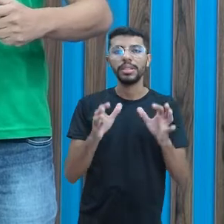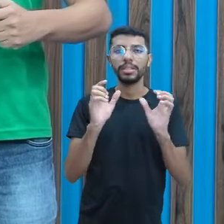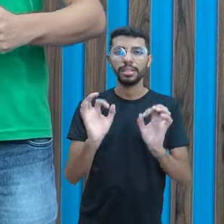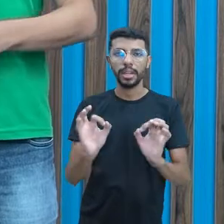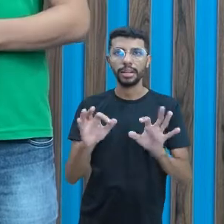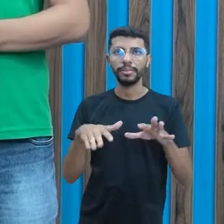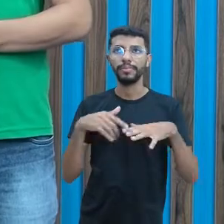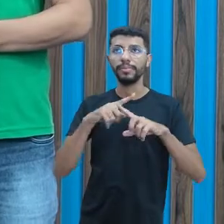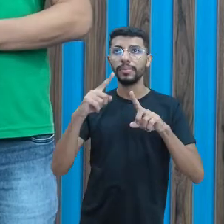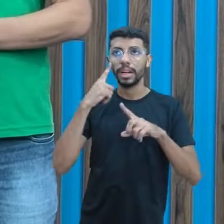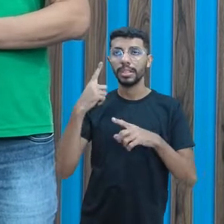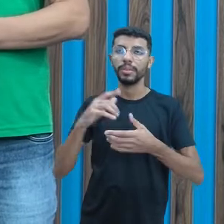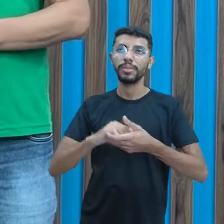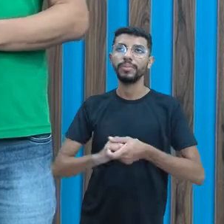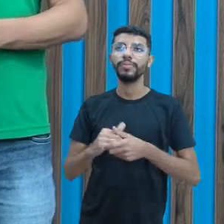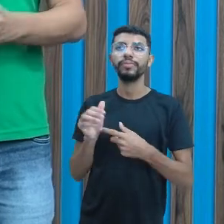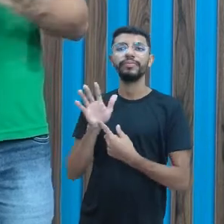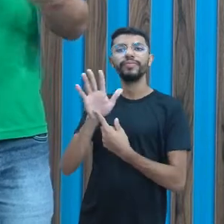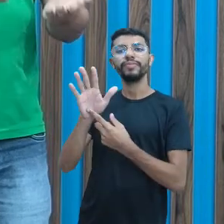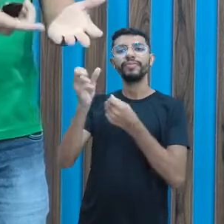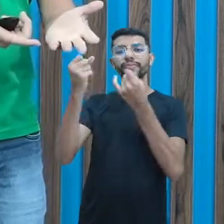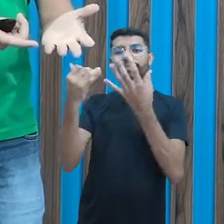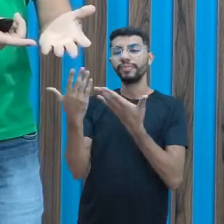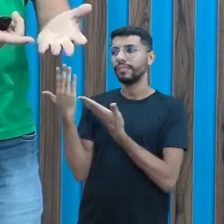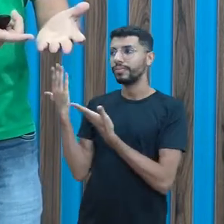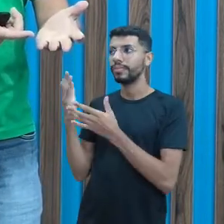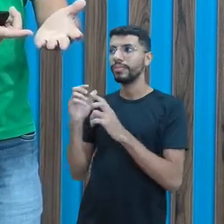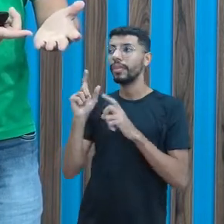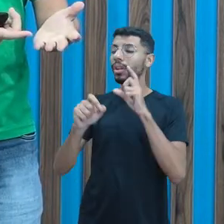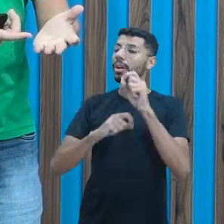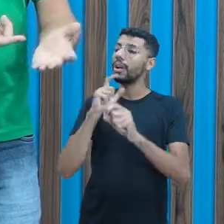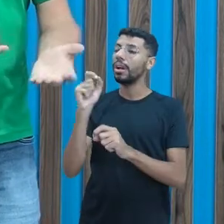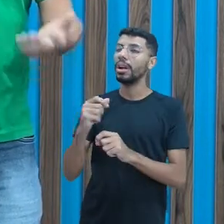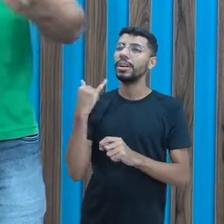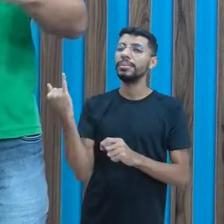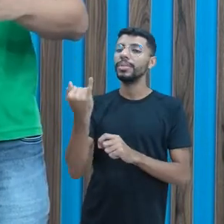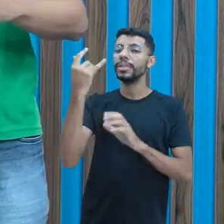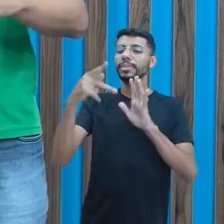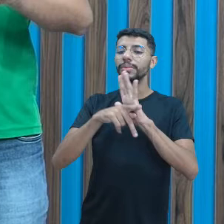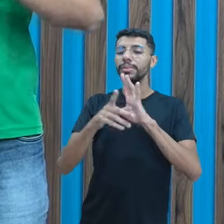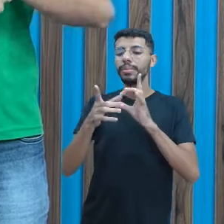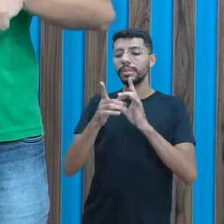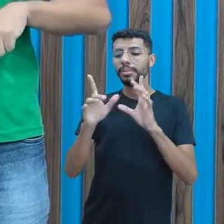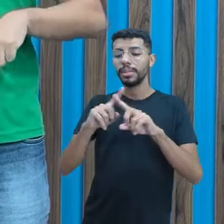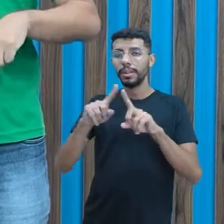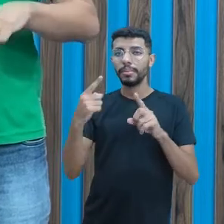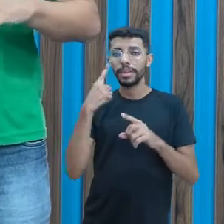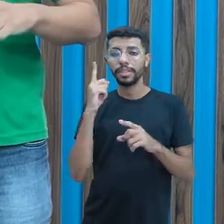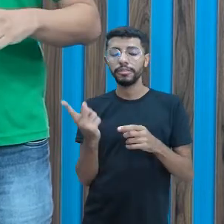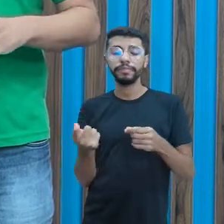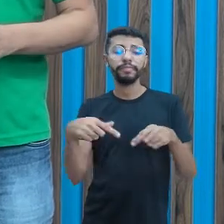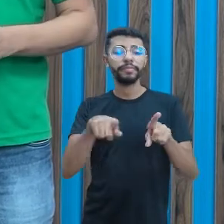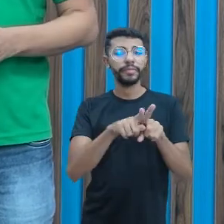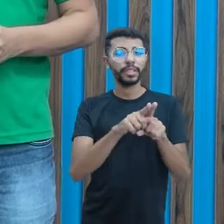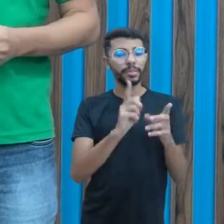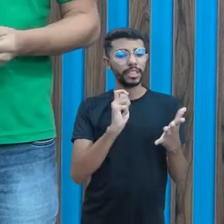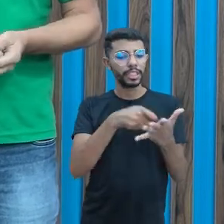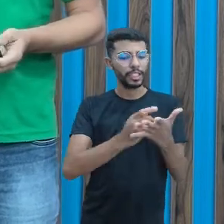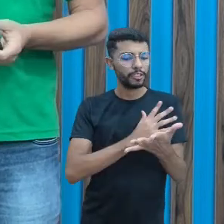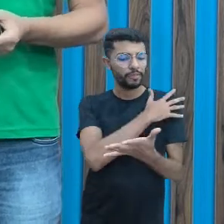quando eu coloco isso, que por um lado foi importante para a democracia, mas por outro a ditadura também fez isso de forma muito pensada. Por